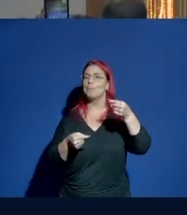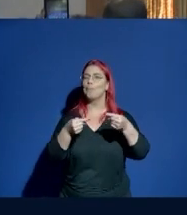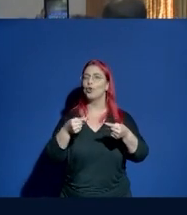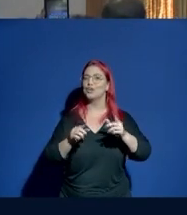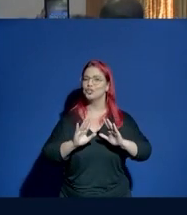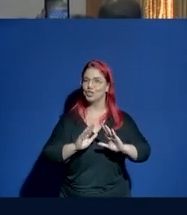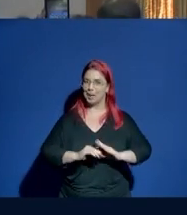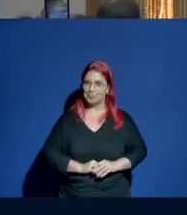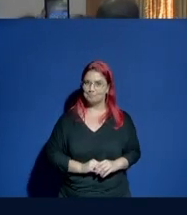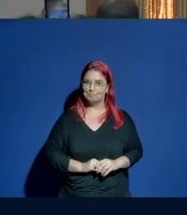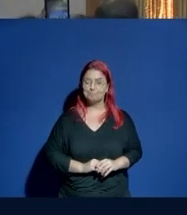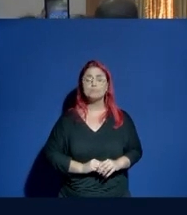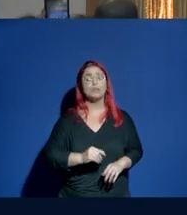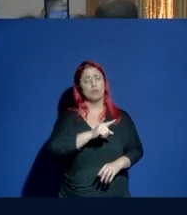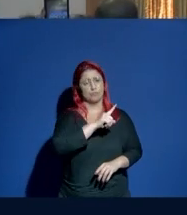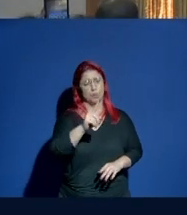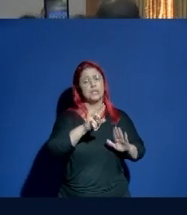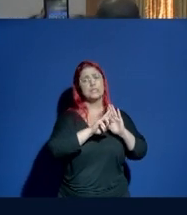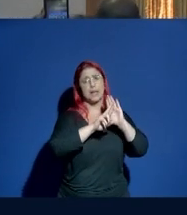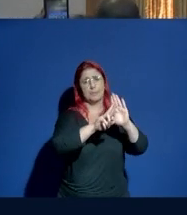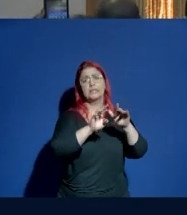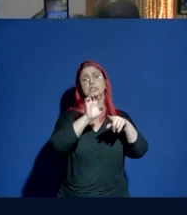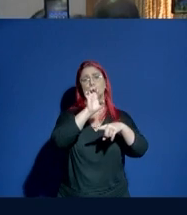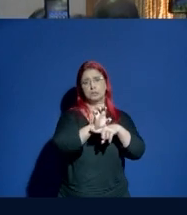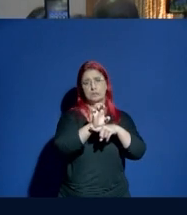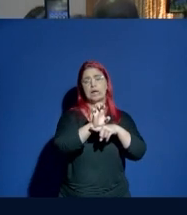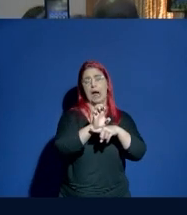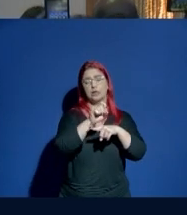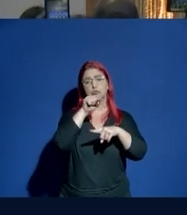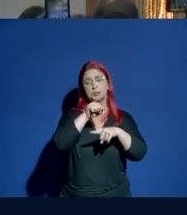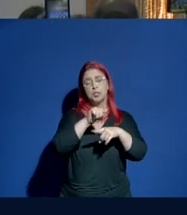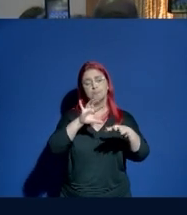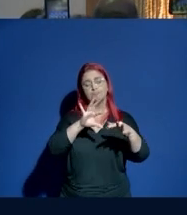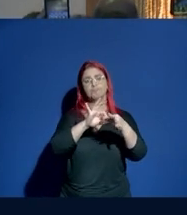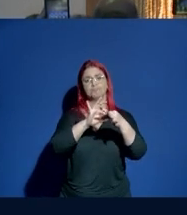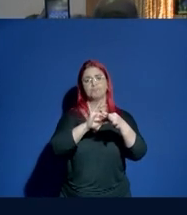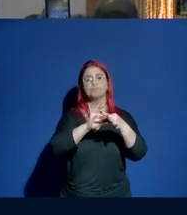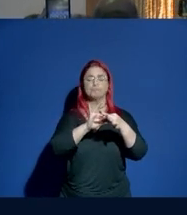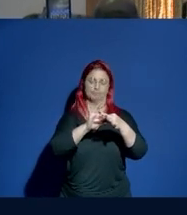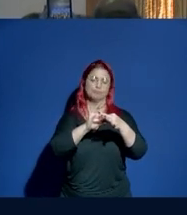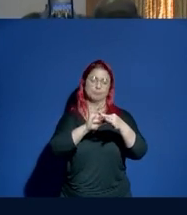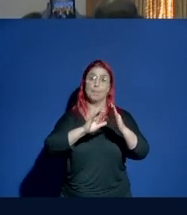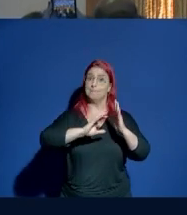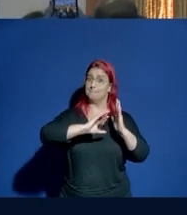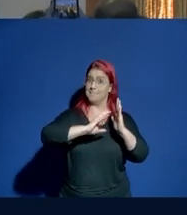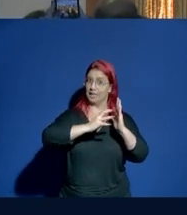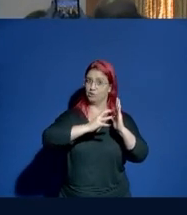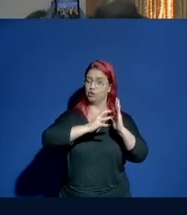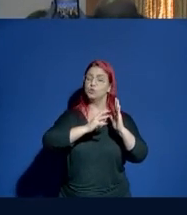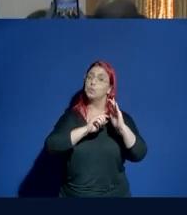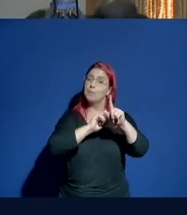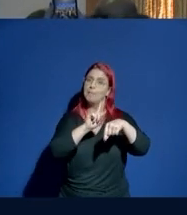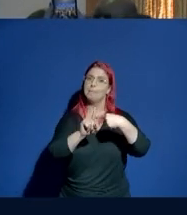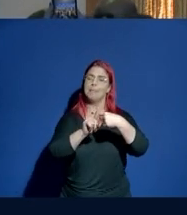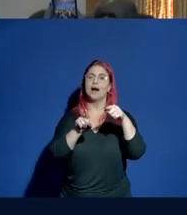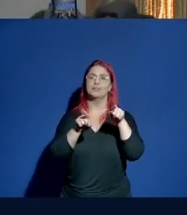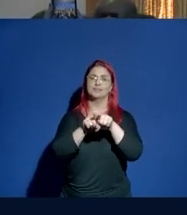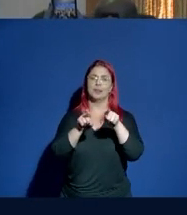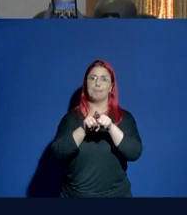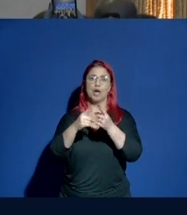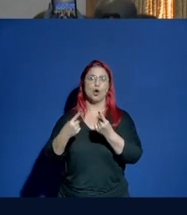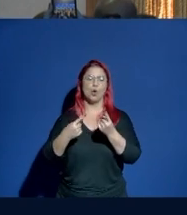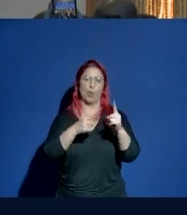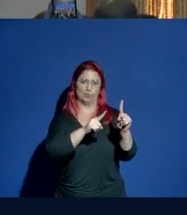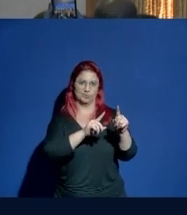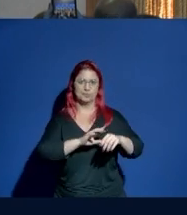vocês representam estados que são muito alinhados tanto parte diariamente quanto pelo anti-petismo e